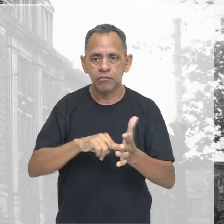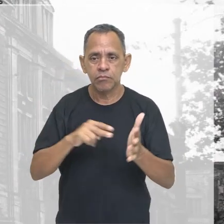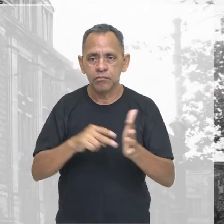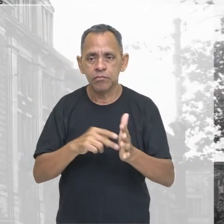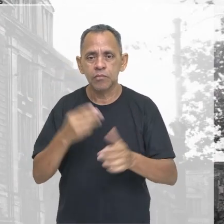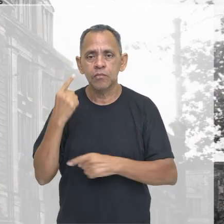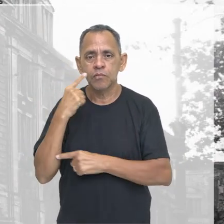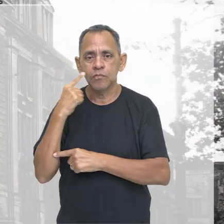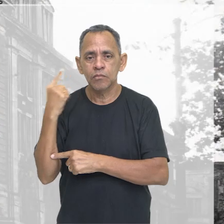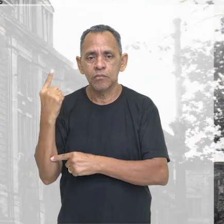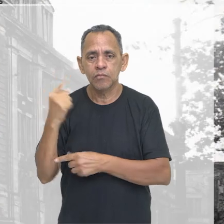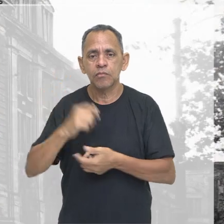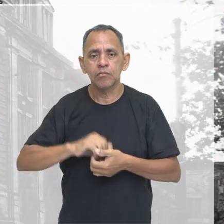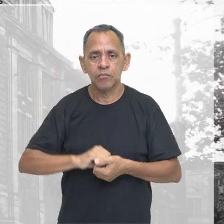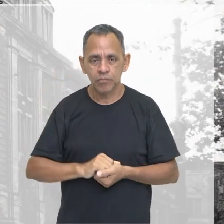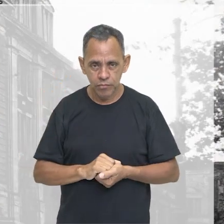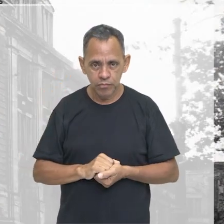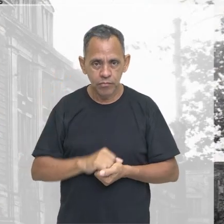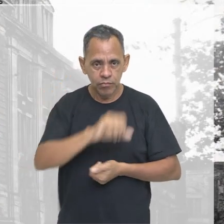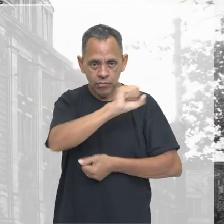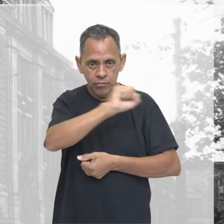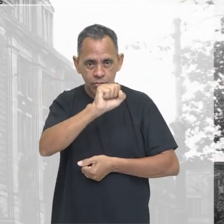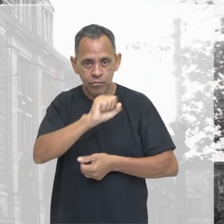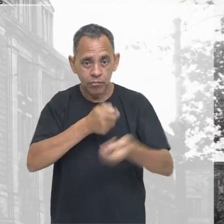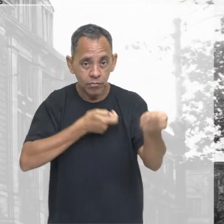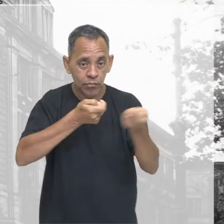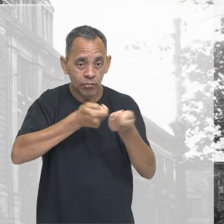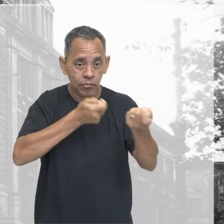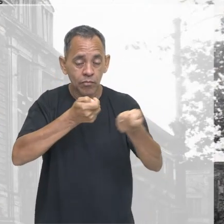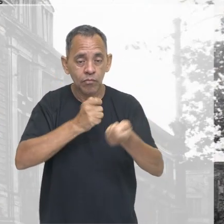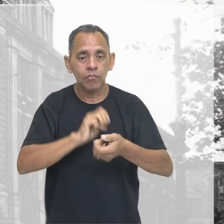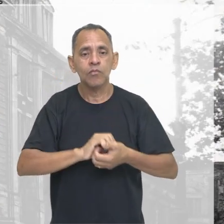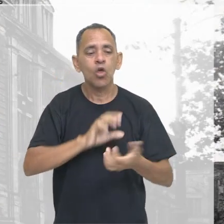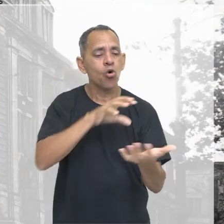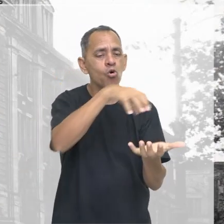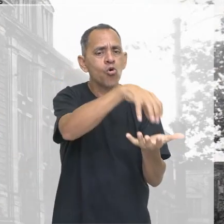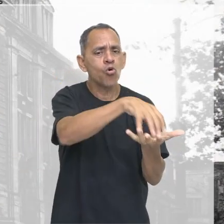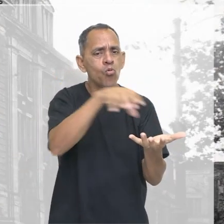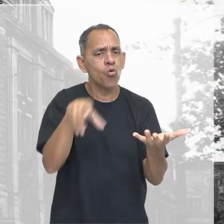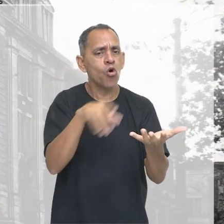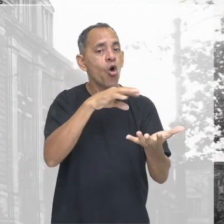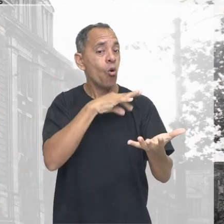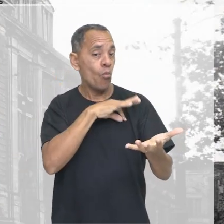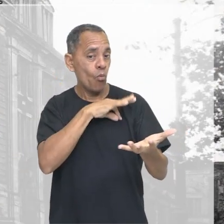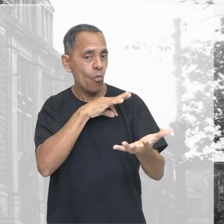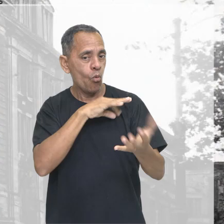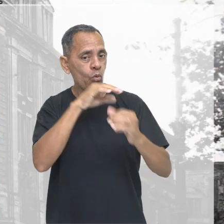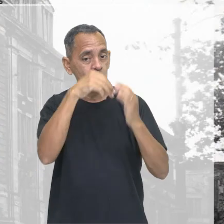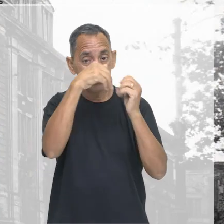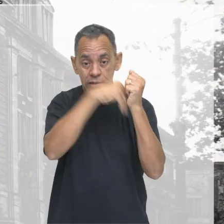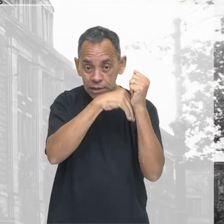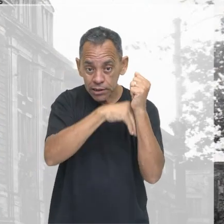Schutzstaffel. Essa SS controlava a Gestapo, que é justamente a polícia secreta, e também os